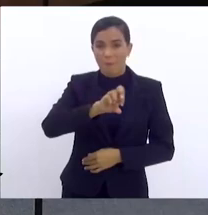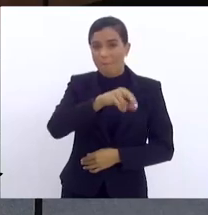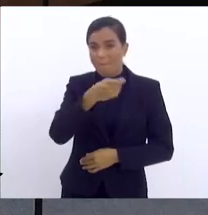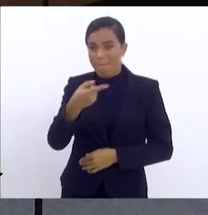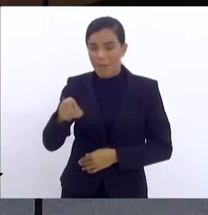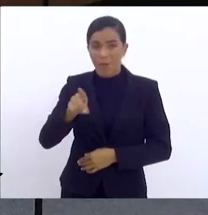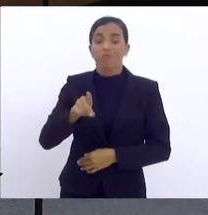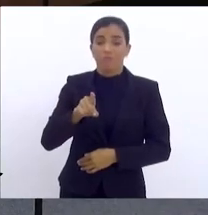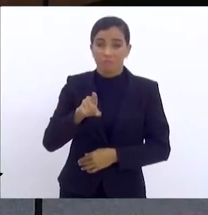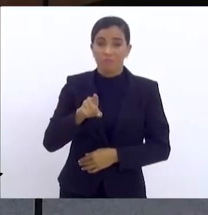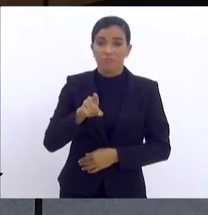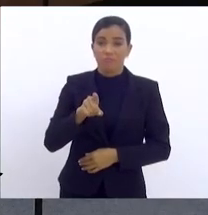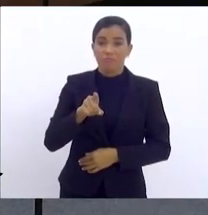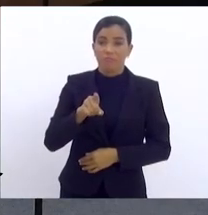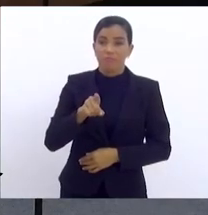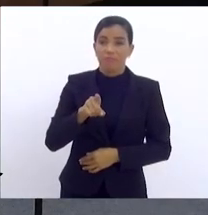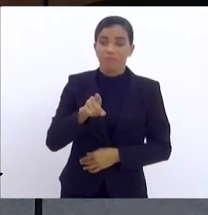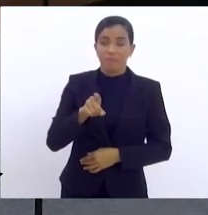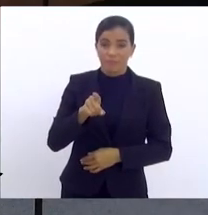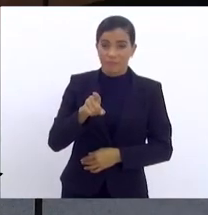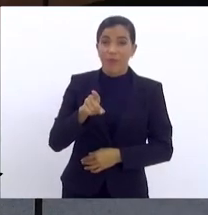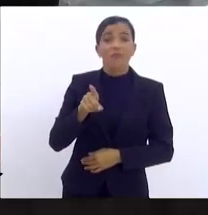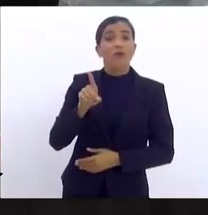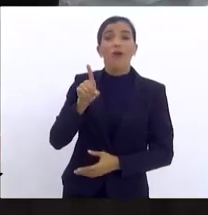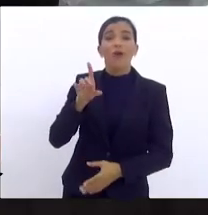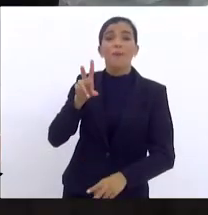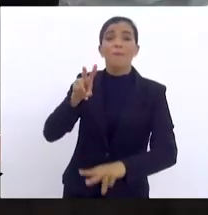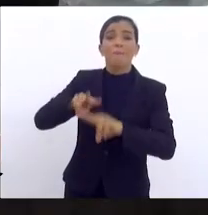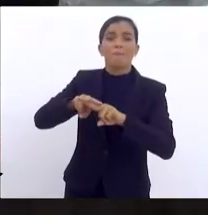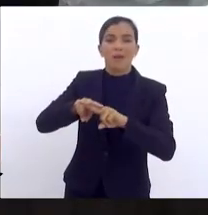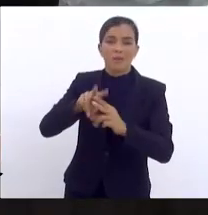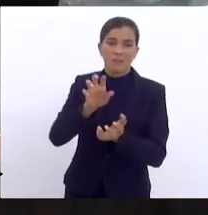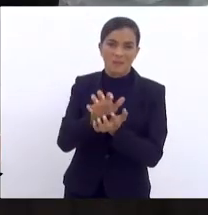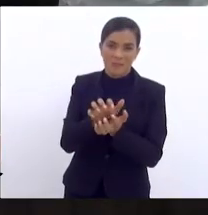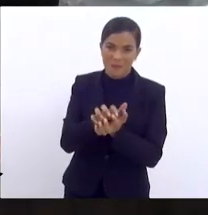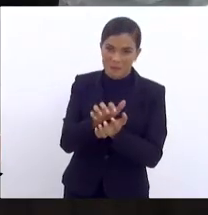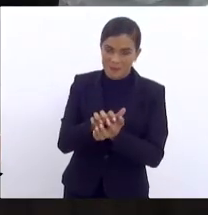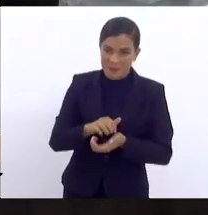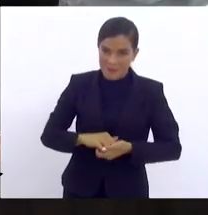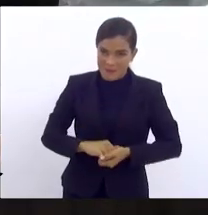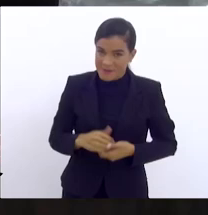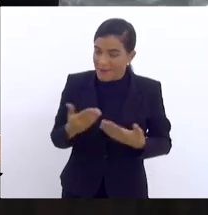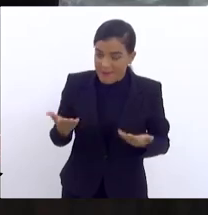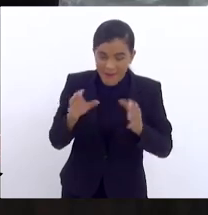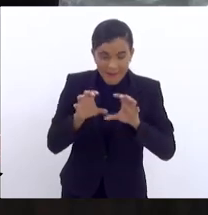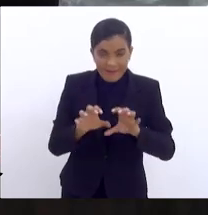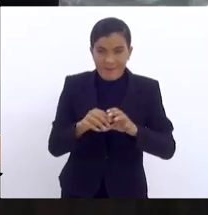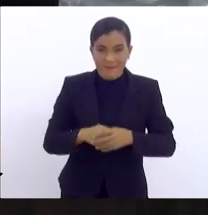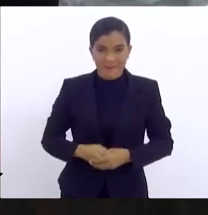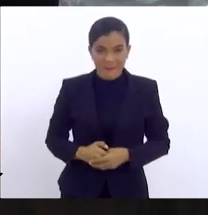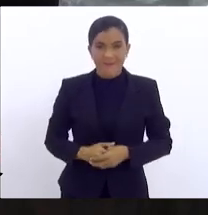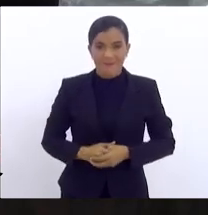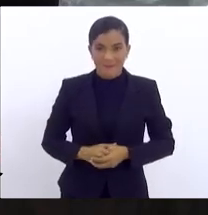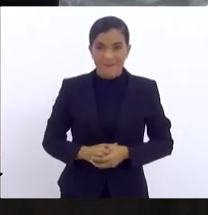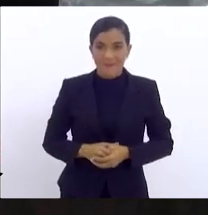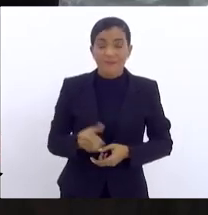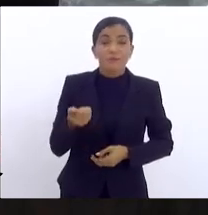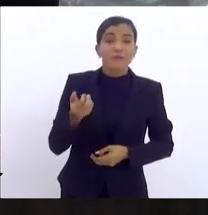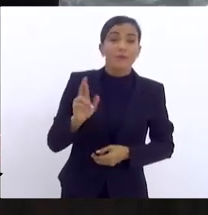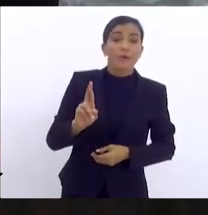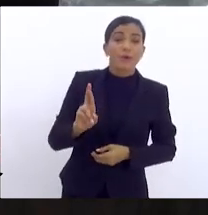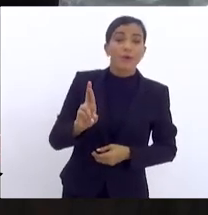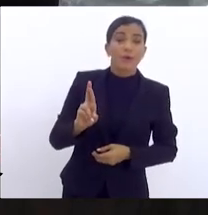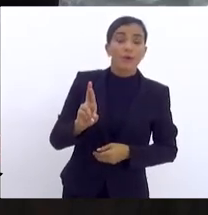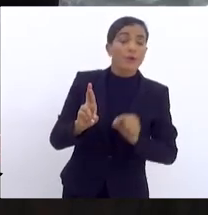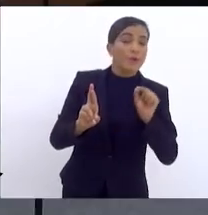olhando pela e pegou lá em Santa Cruz é isso Senhor